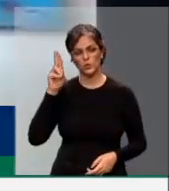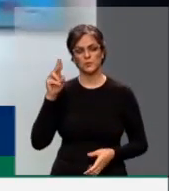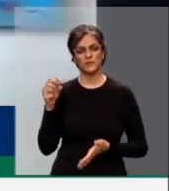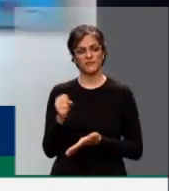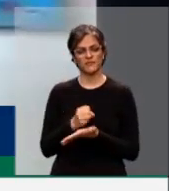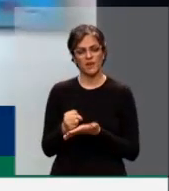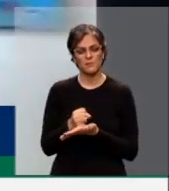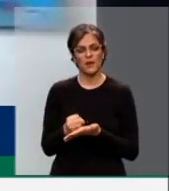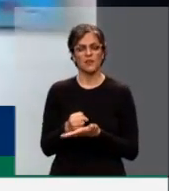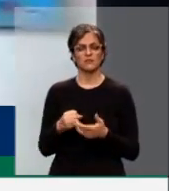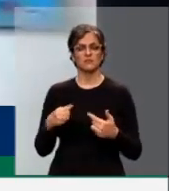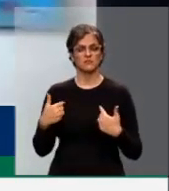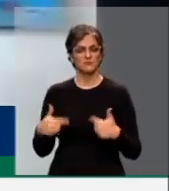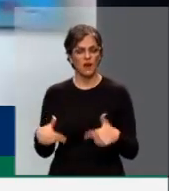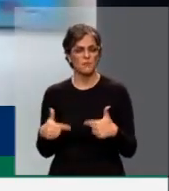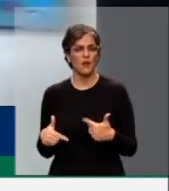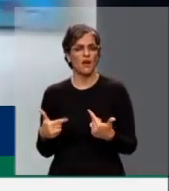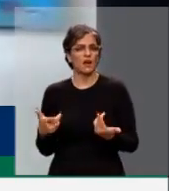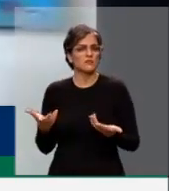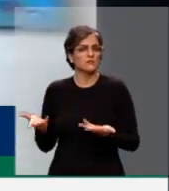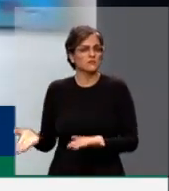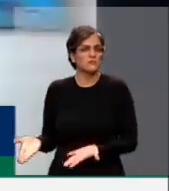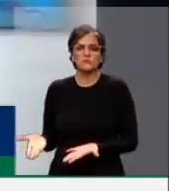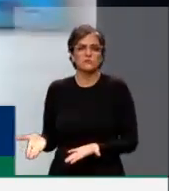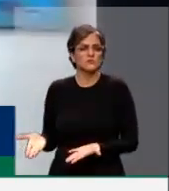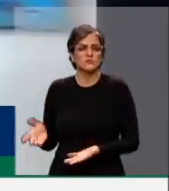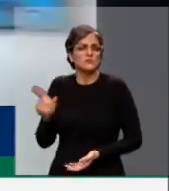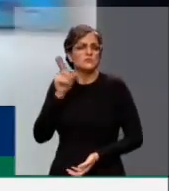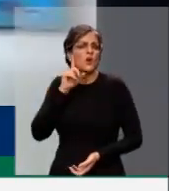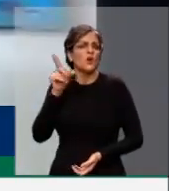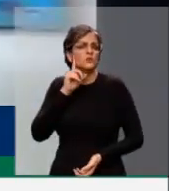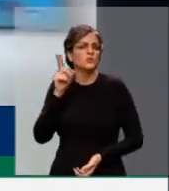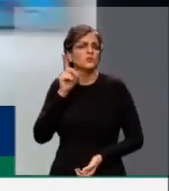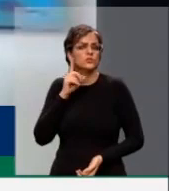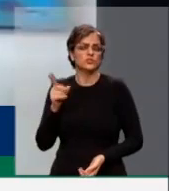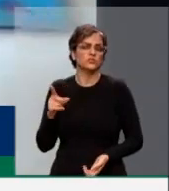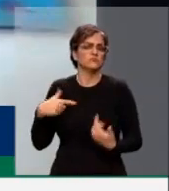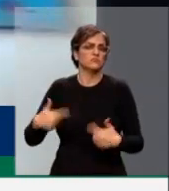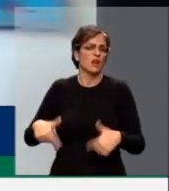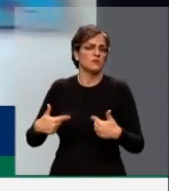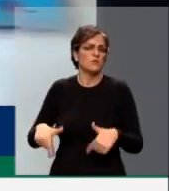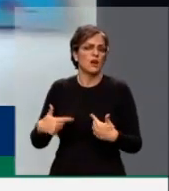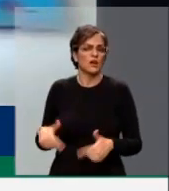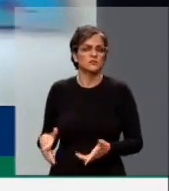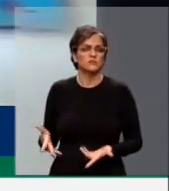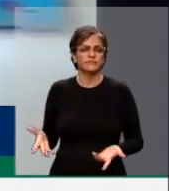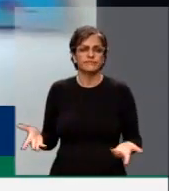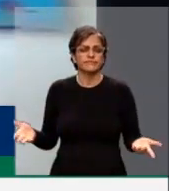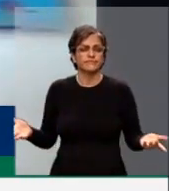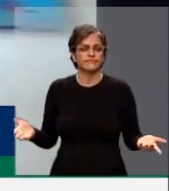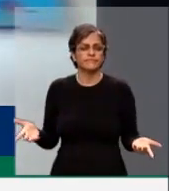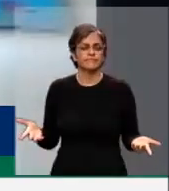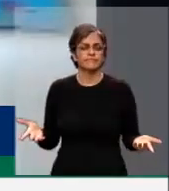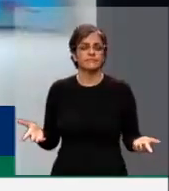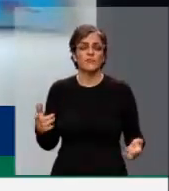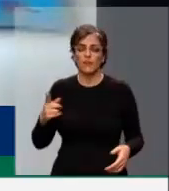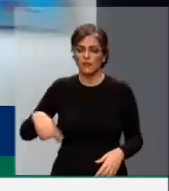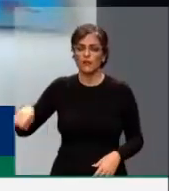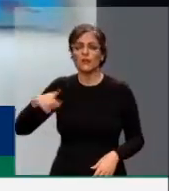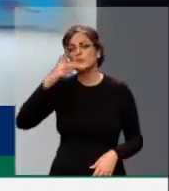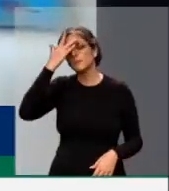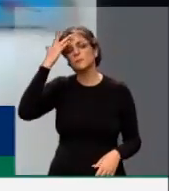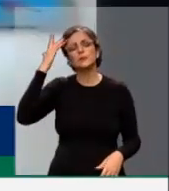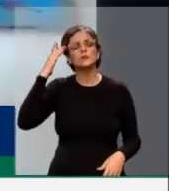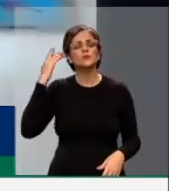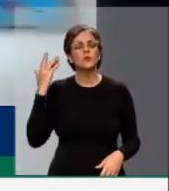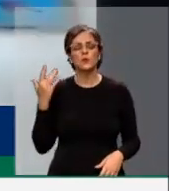de populações, essas que têm que se deslocar todo dia, né? Essa população também, né, que está ali, ela não tem